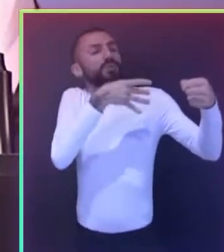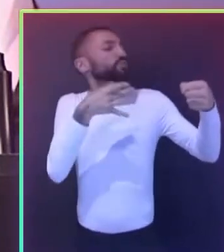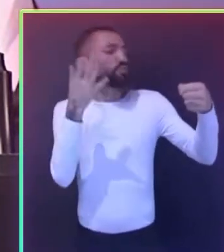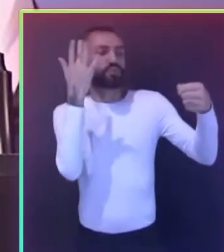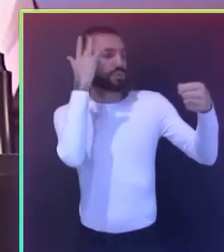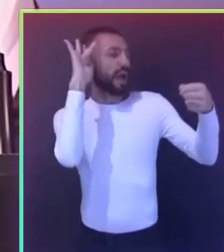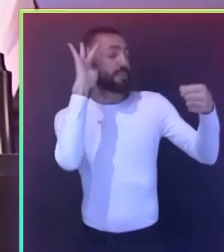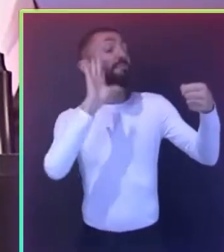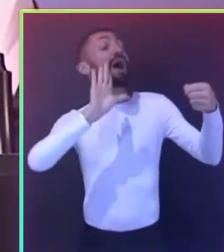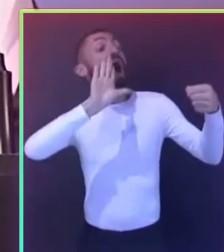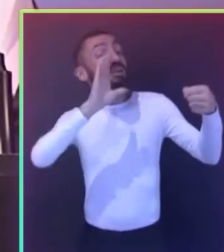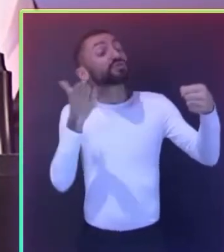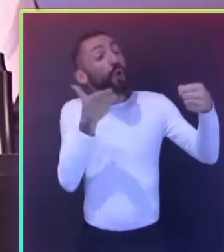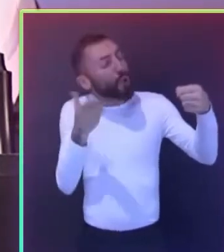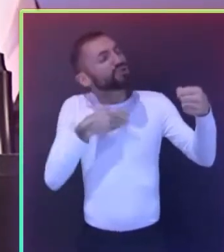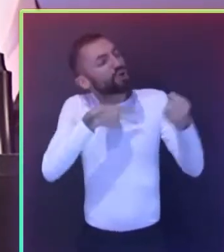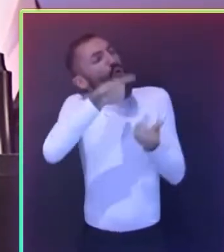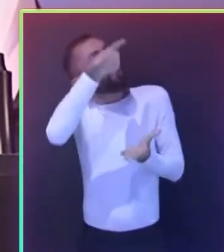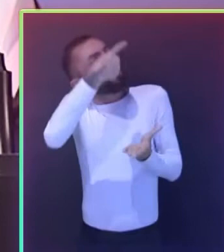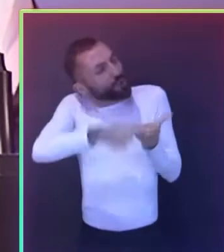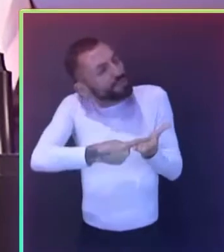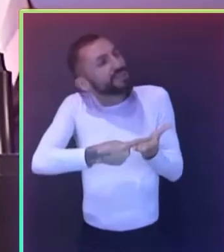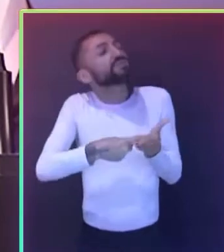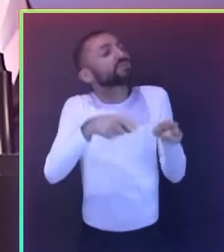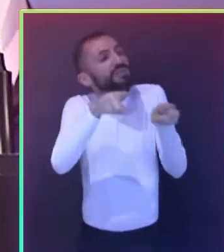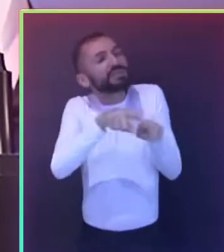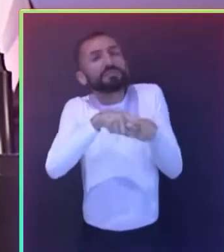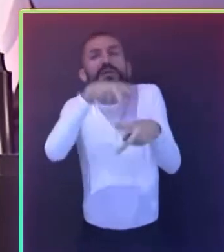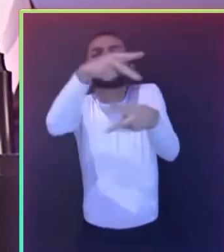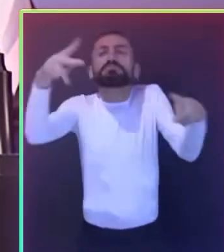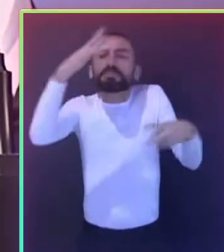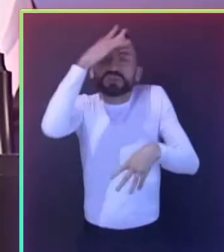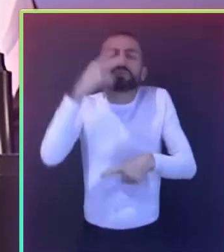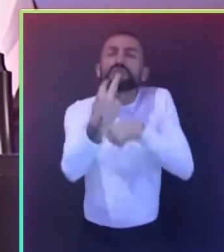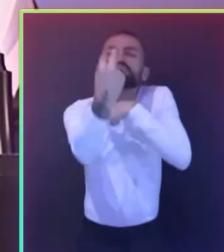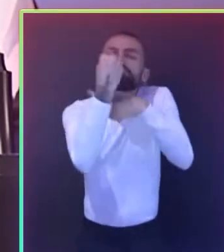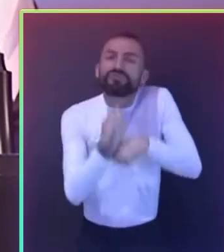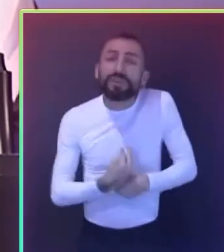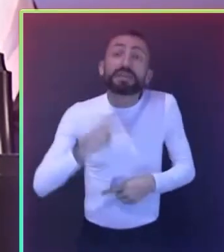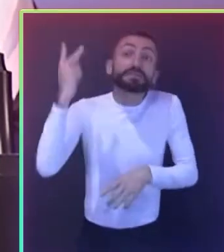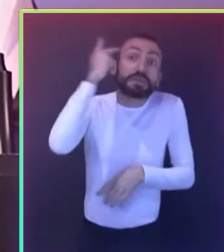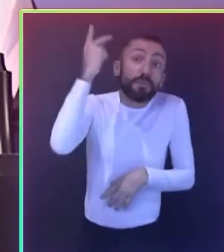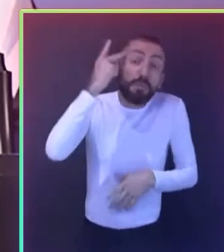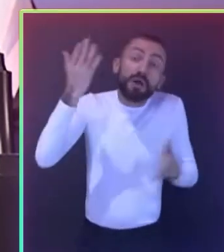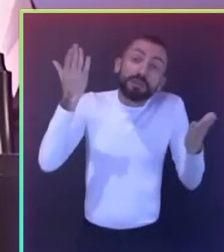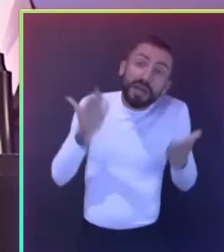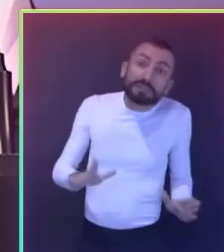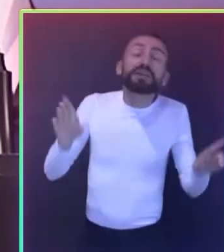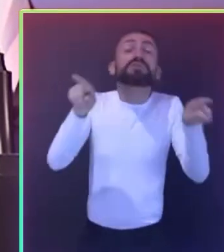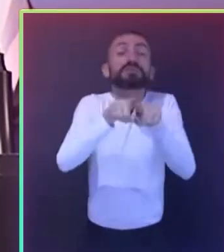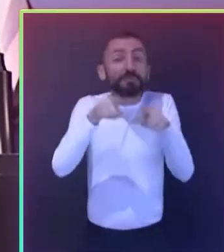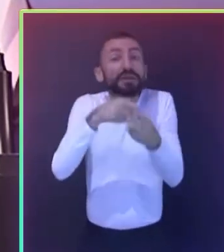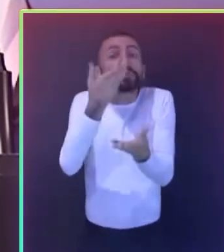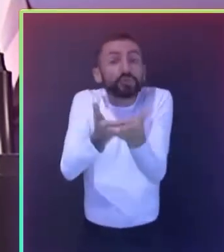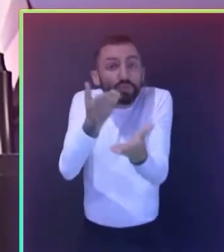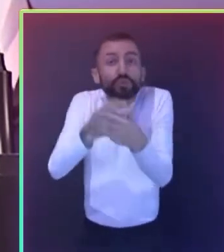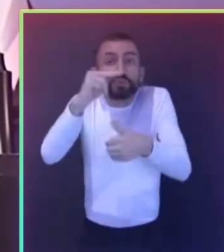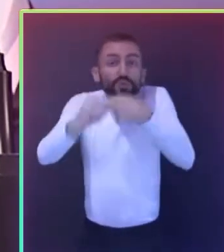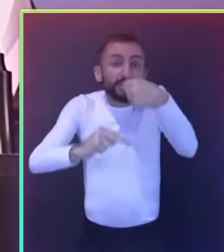mas me comprometo hoje diante do Sinesp anos e dos paulistas Em momento de necessidade